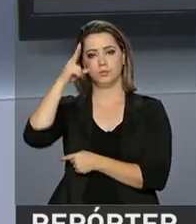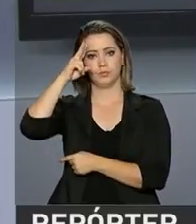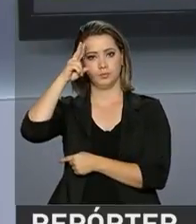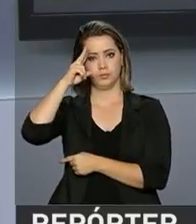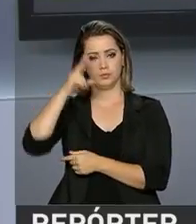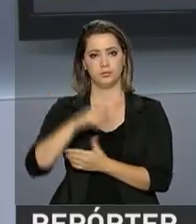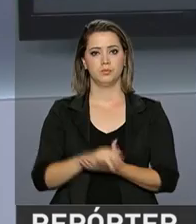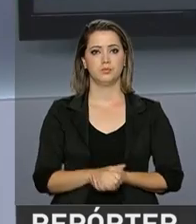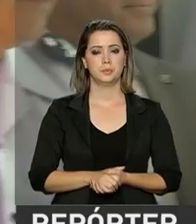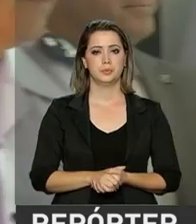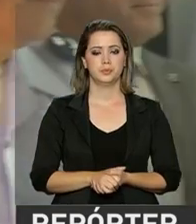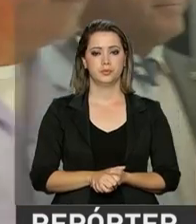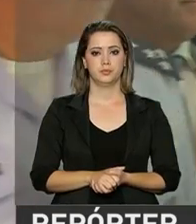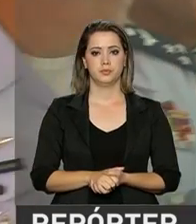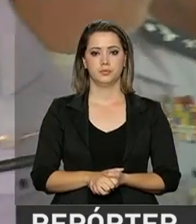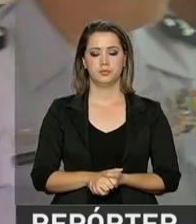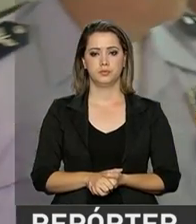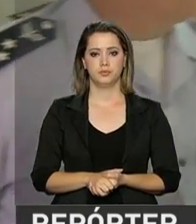segunda